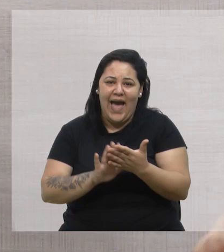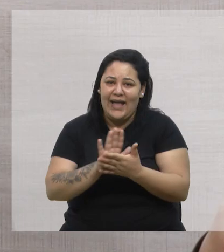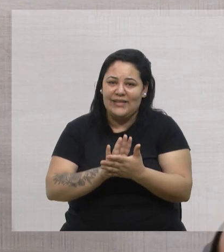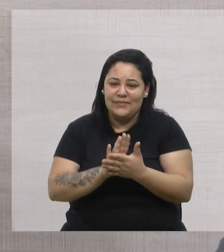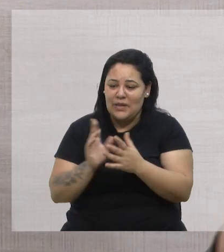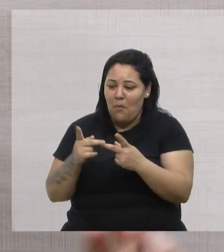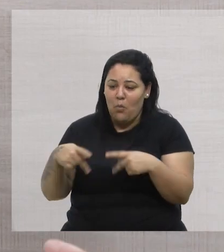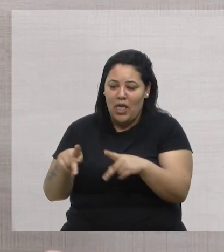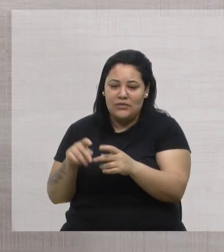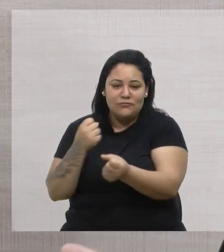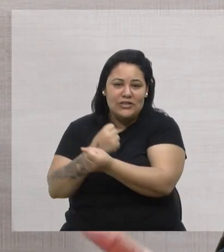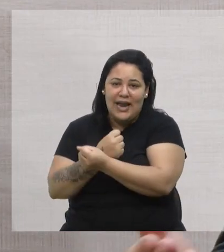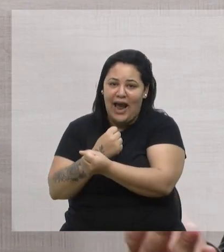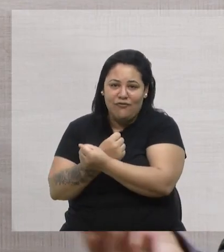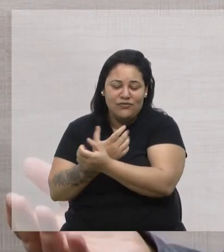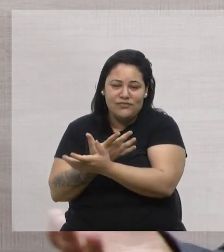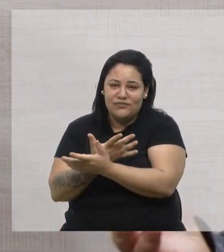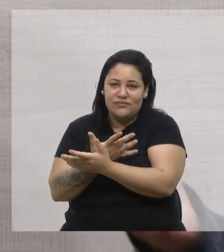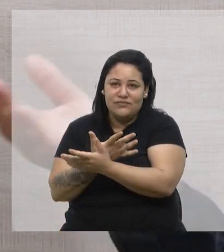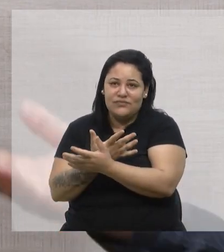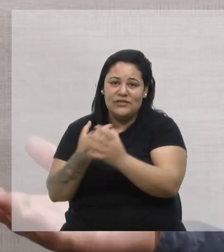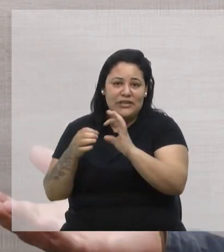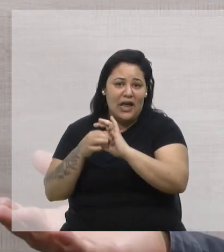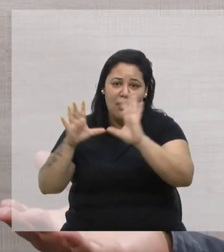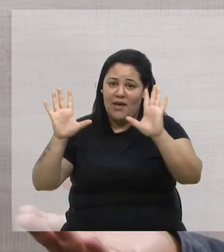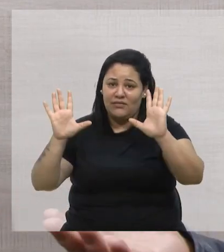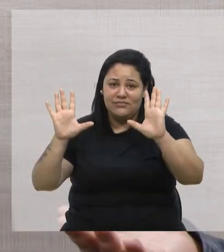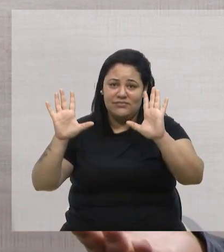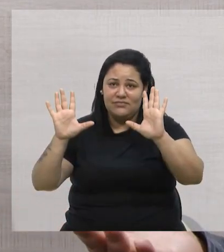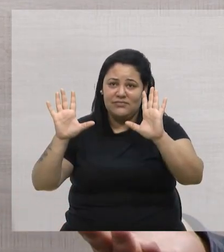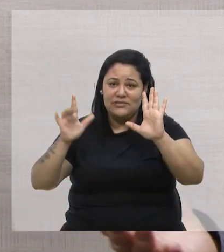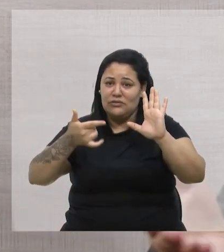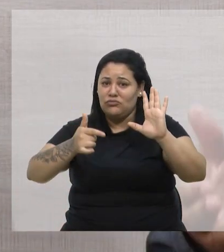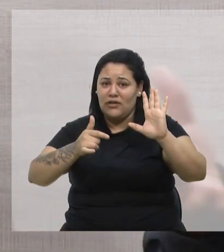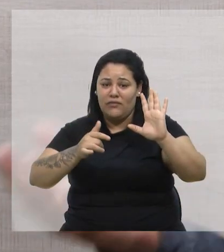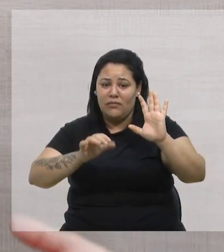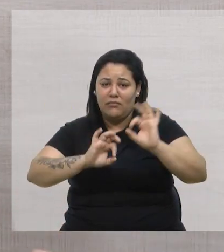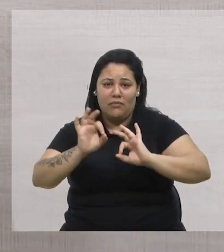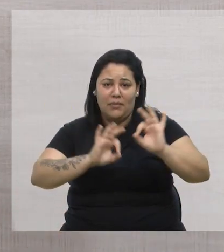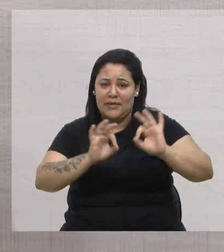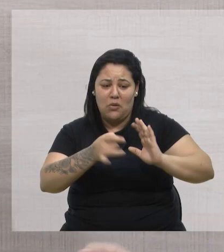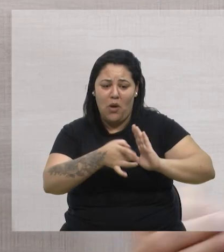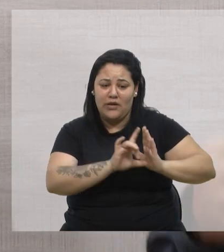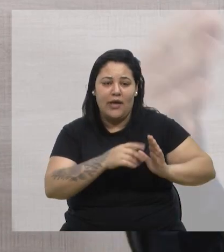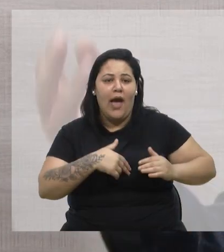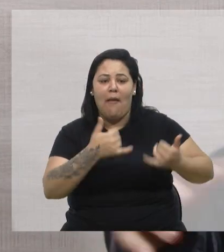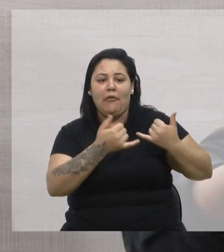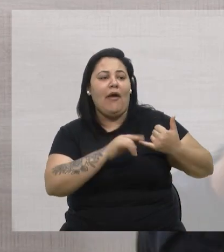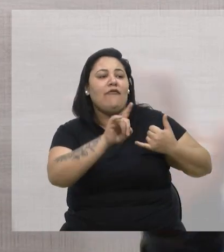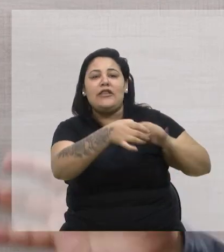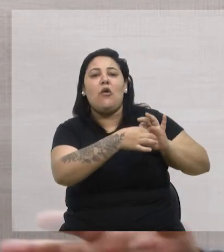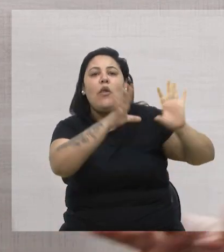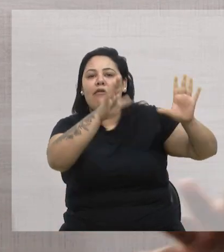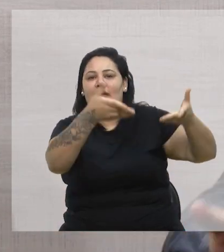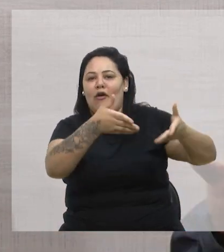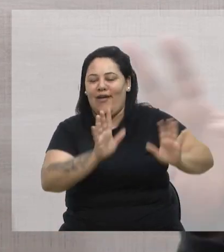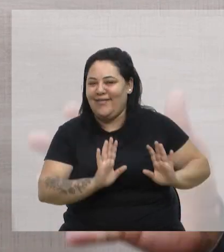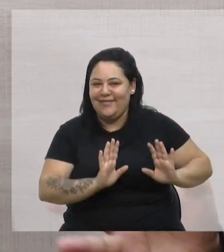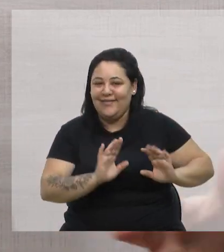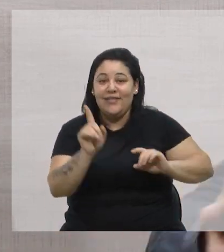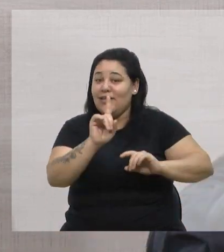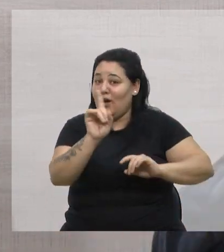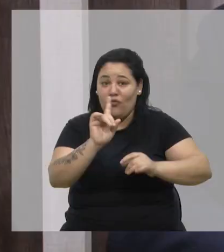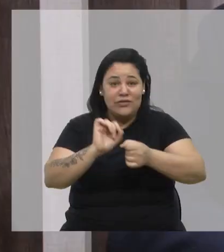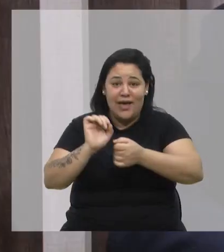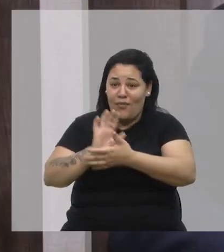foi, digamos, preparado nada para esse povo todo que acabou sendo liberto, né? Não teve uma preparação. Vocês estão livres, mas... Daí